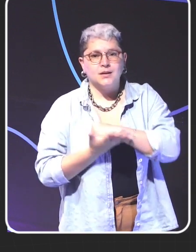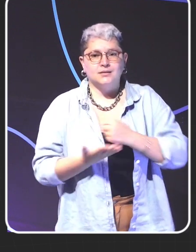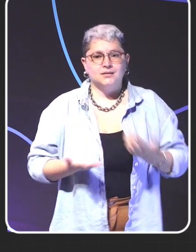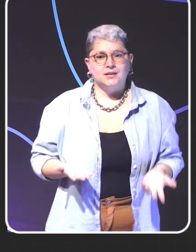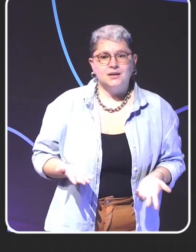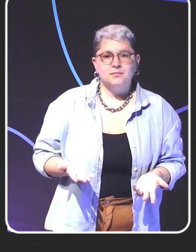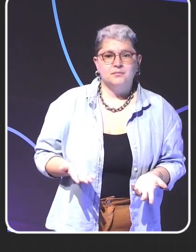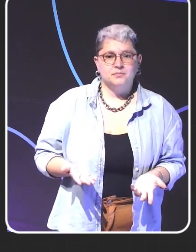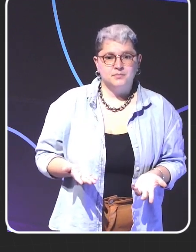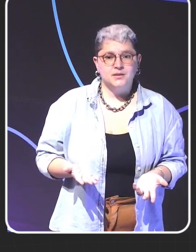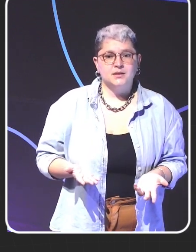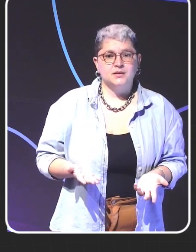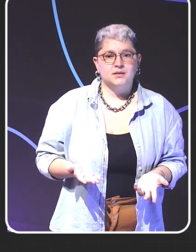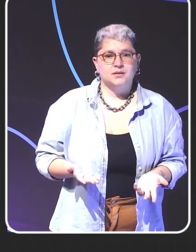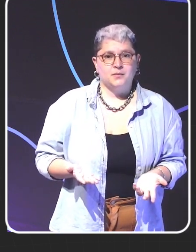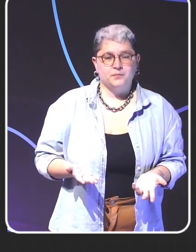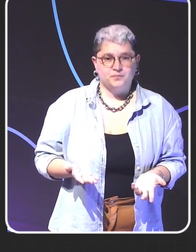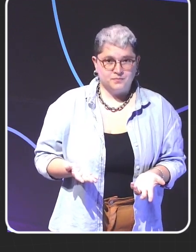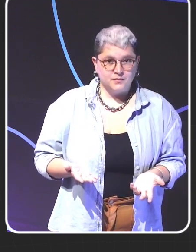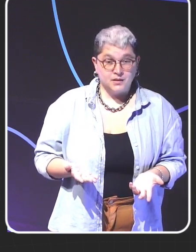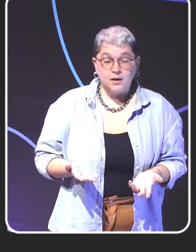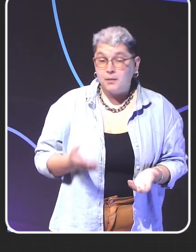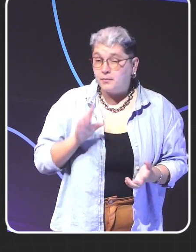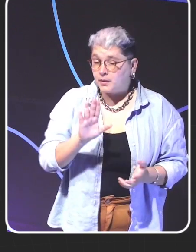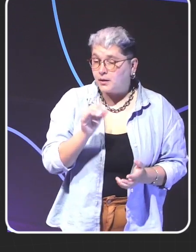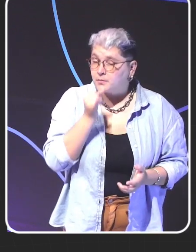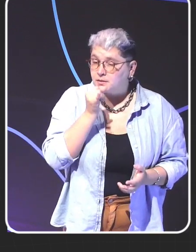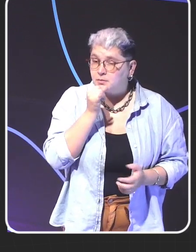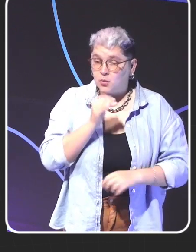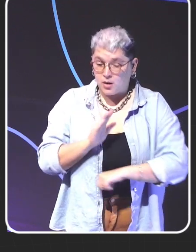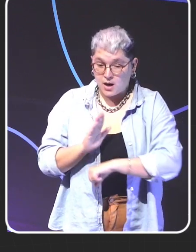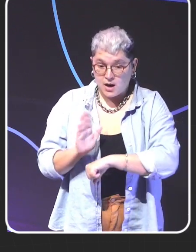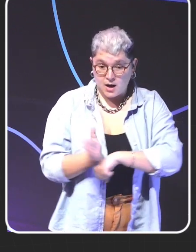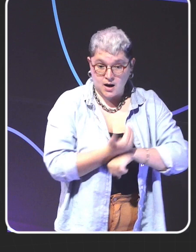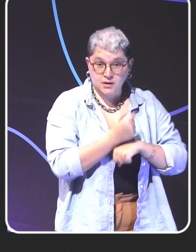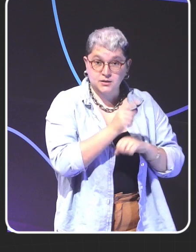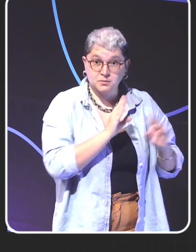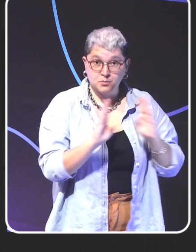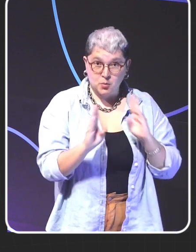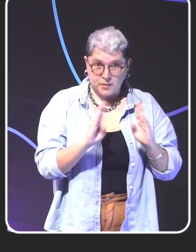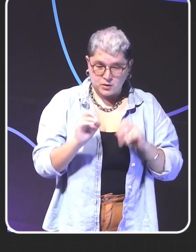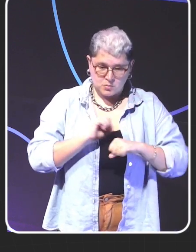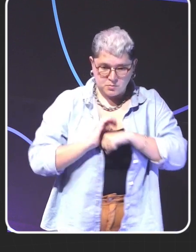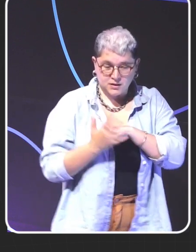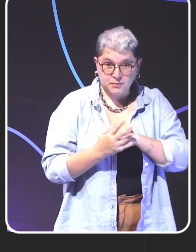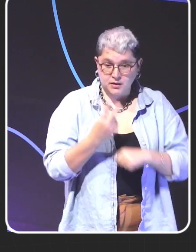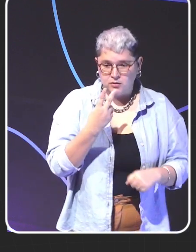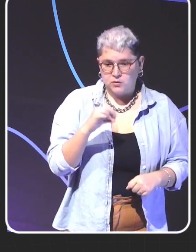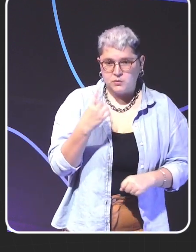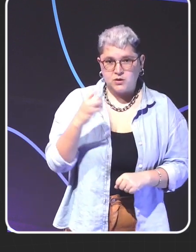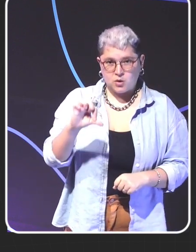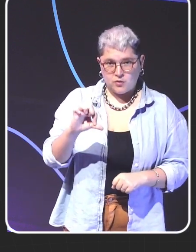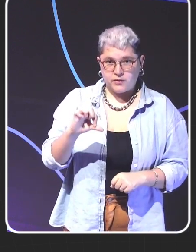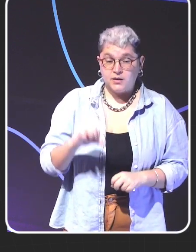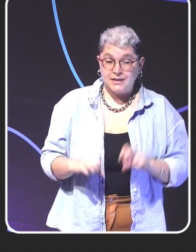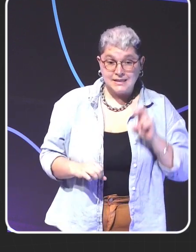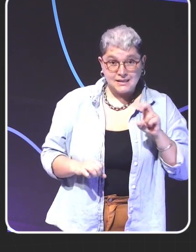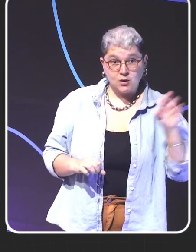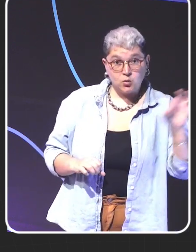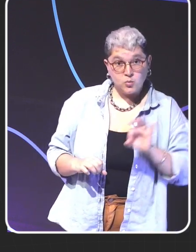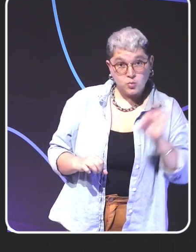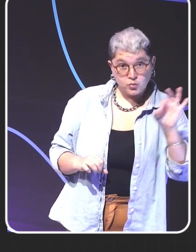traz alguns dados. É, Antes desse momento da pandemia, ali em 2019, 5% de todo o varejo